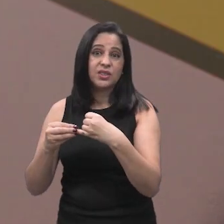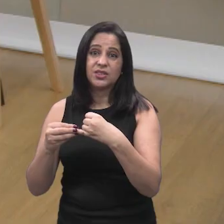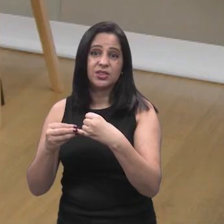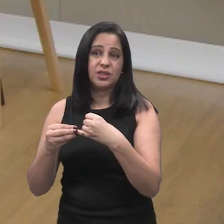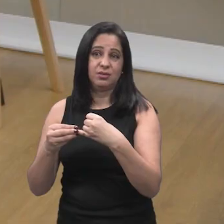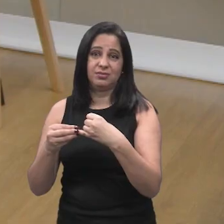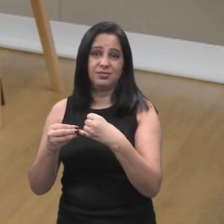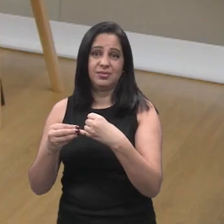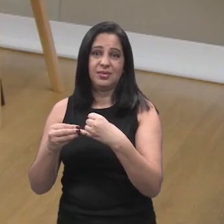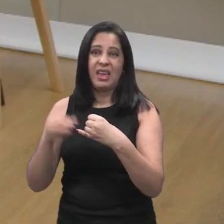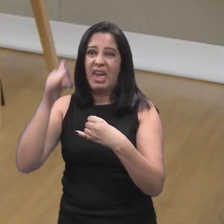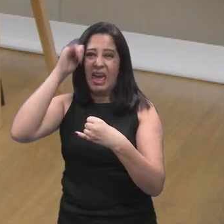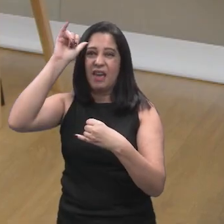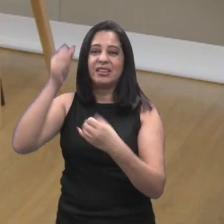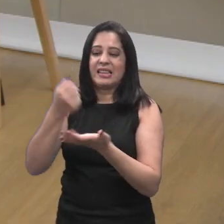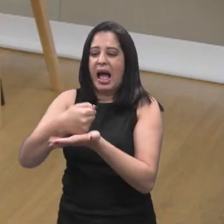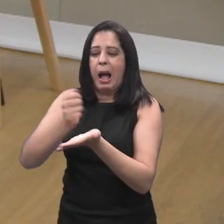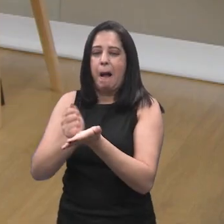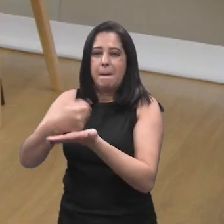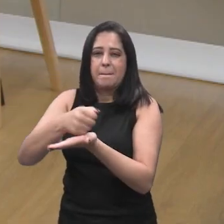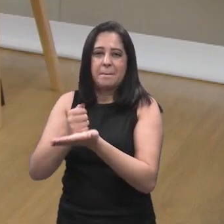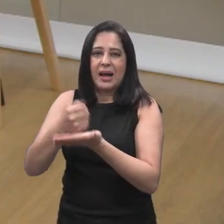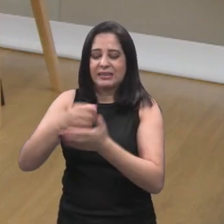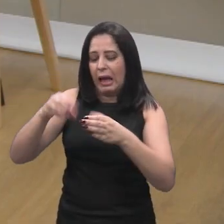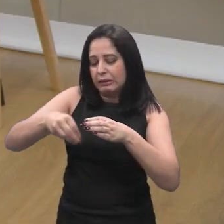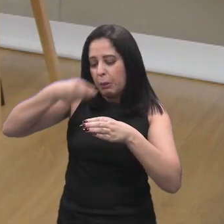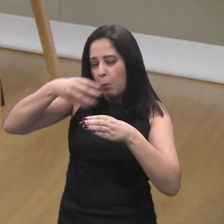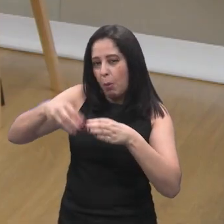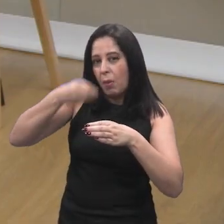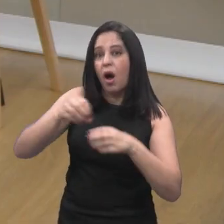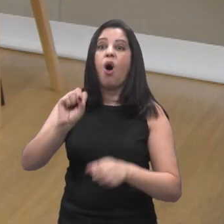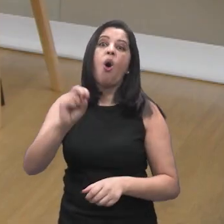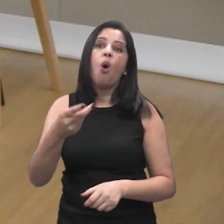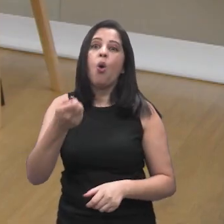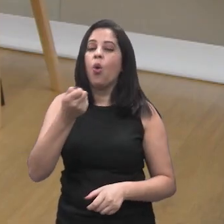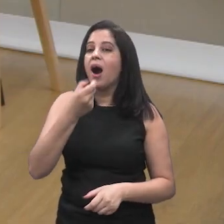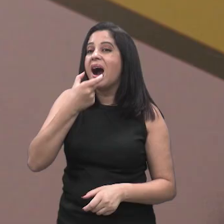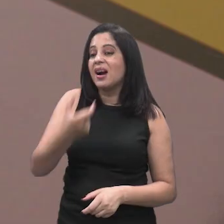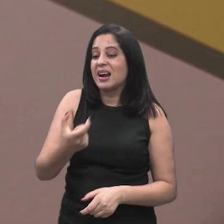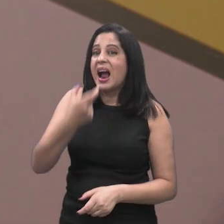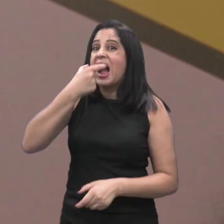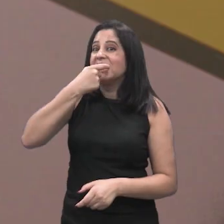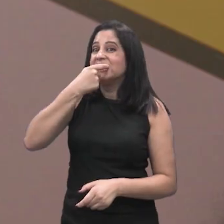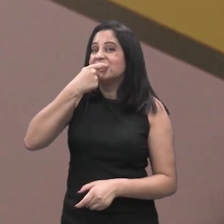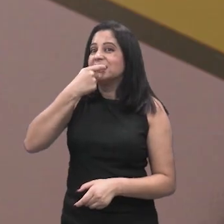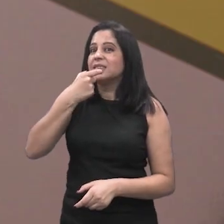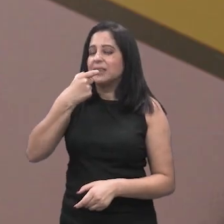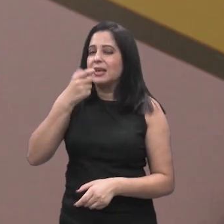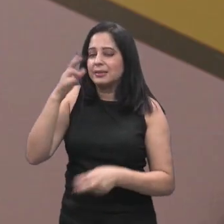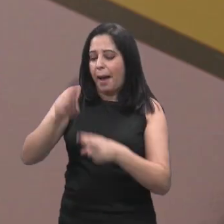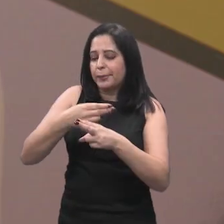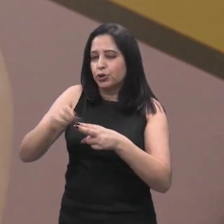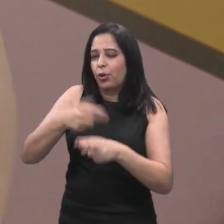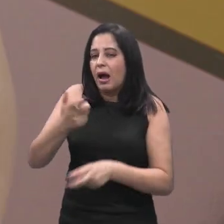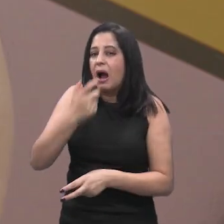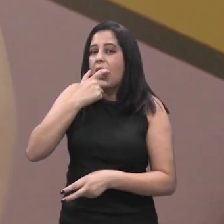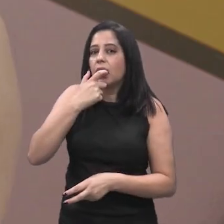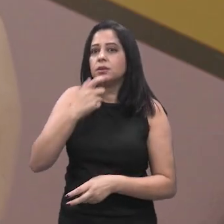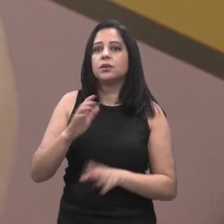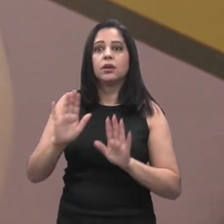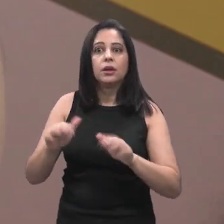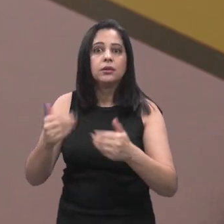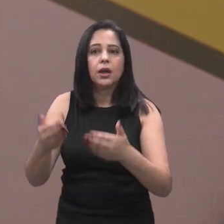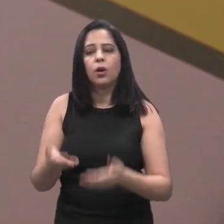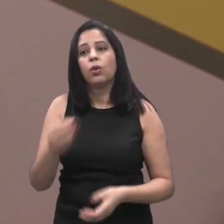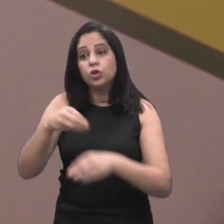Uma bolacha Uma bolacha recheada. Às vezes eu falo para alguns pacientes, faça um bolo em casa, não compre um bolo de